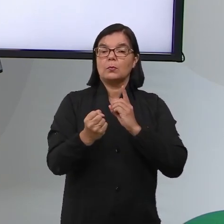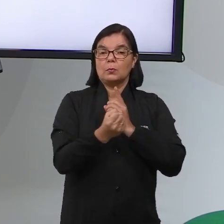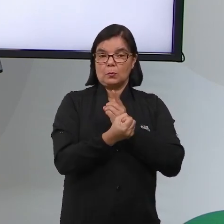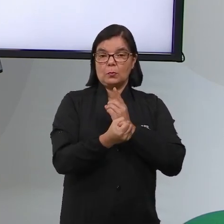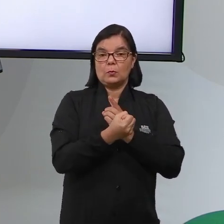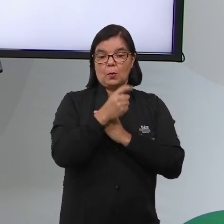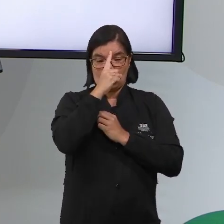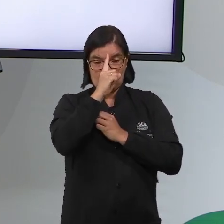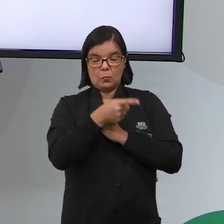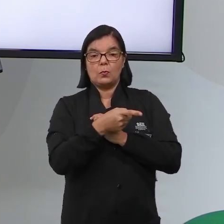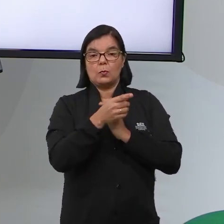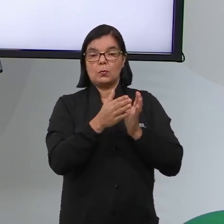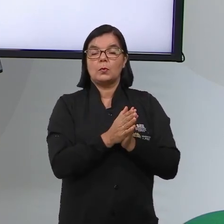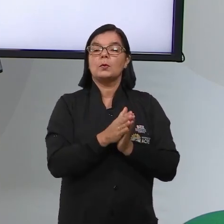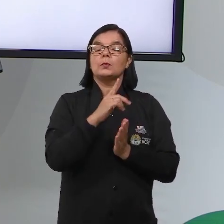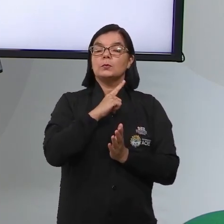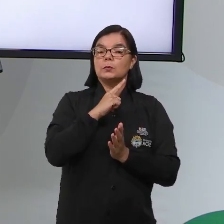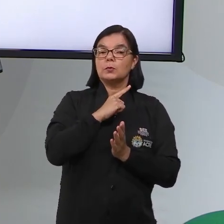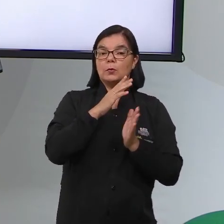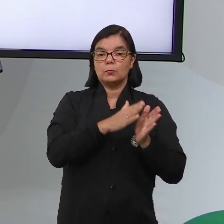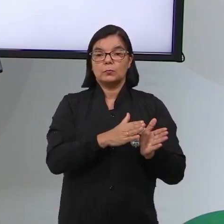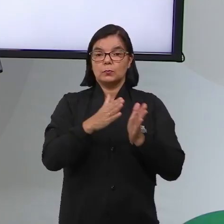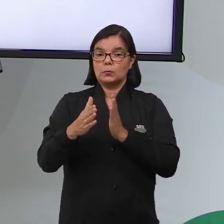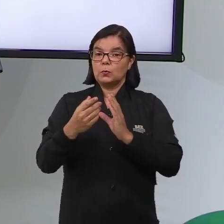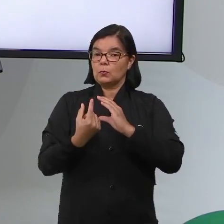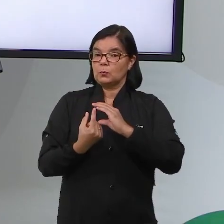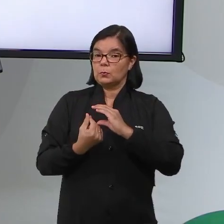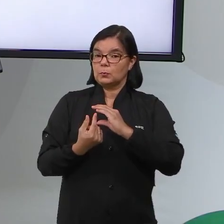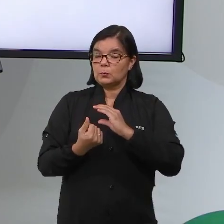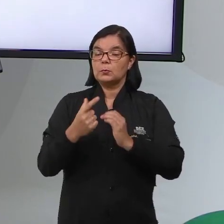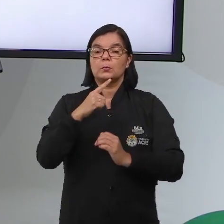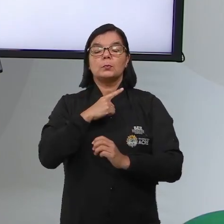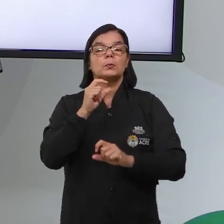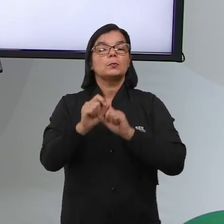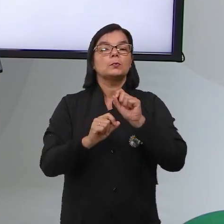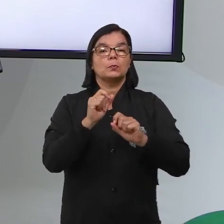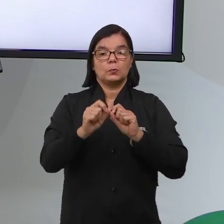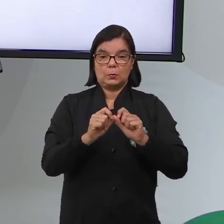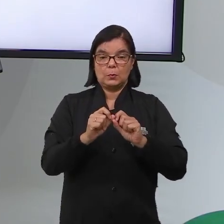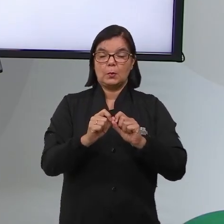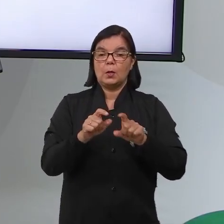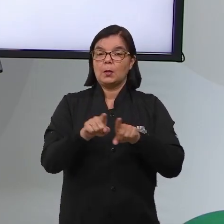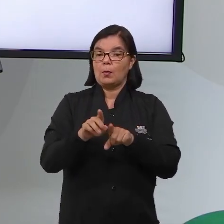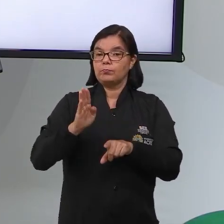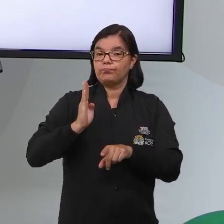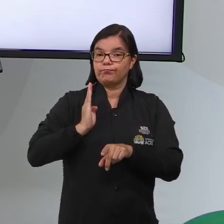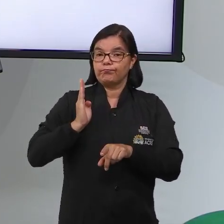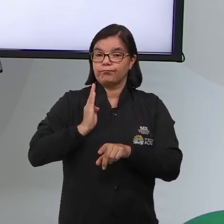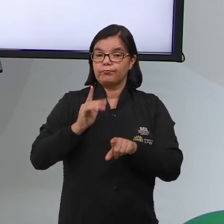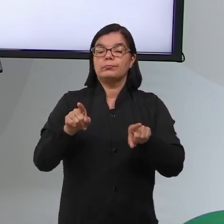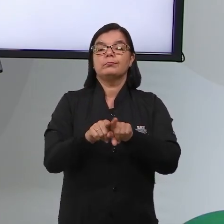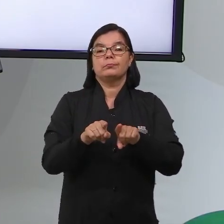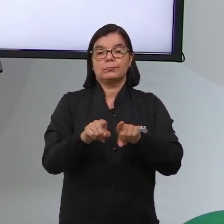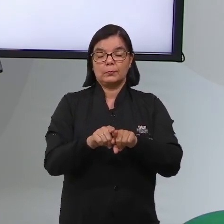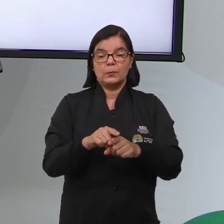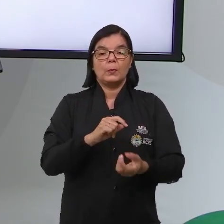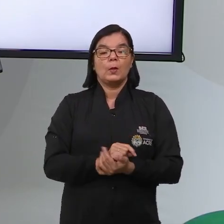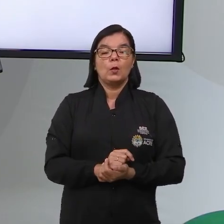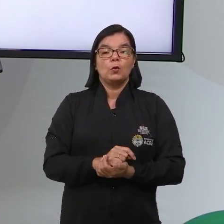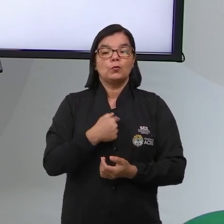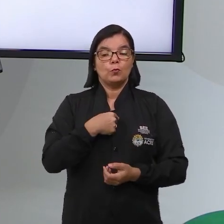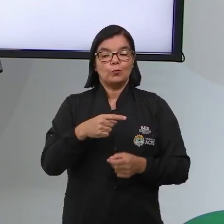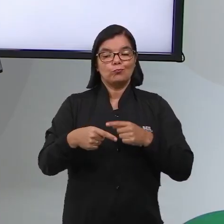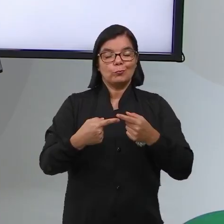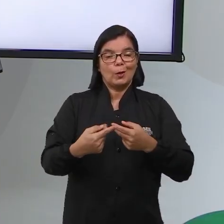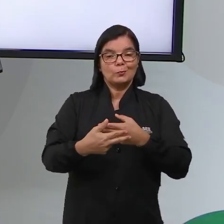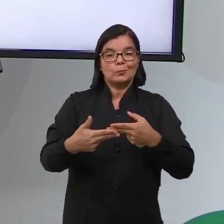caso dominante, e quando tratamos o capitalismo, nós estamos tratando da burguesia, a detentora dos meios